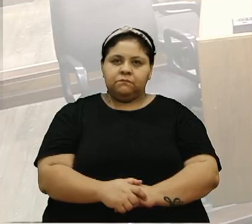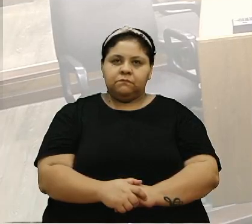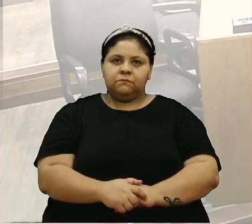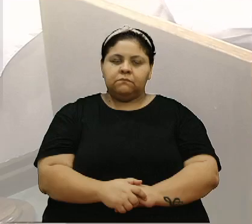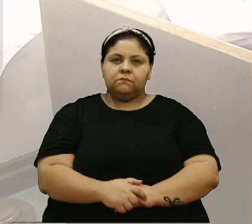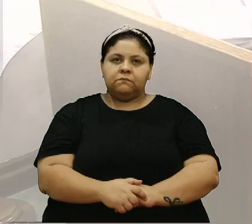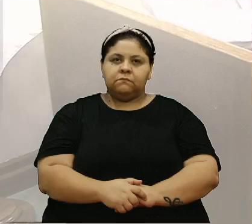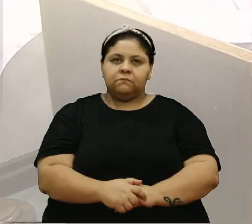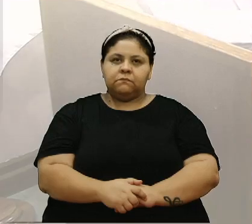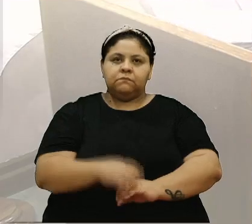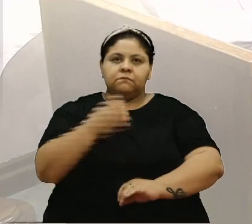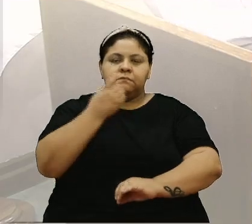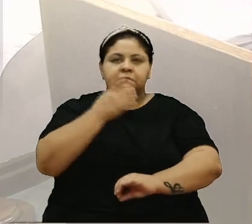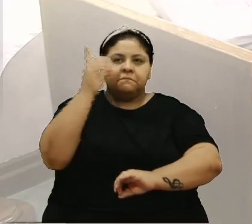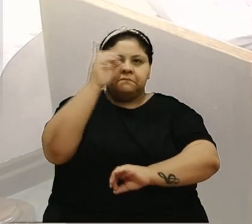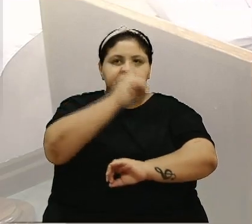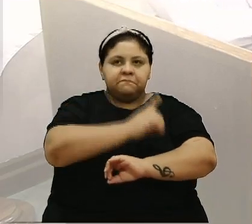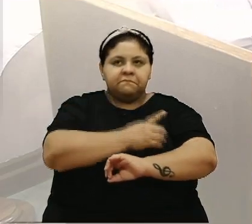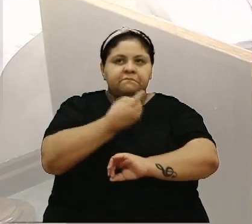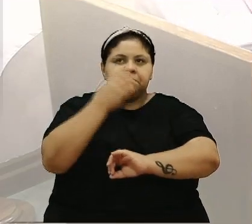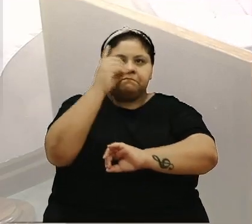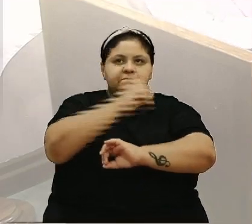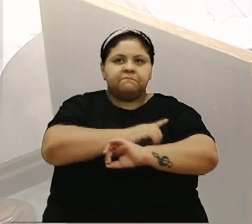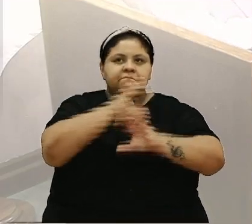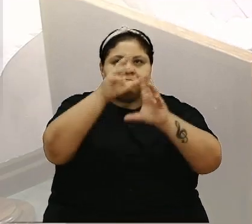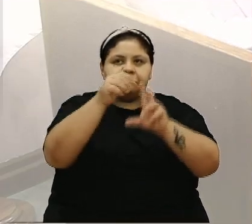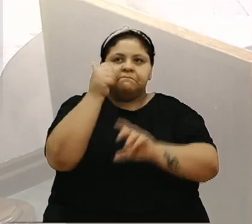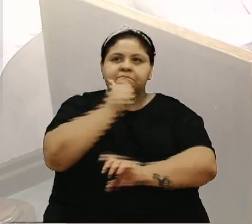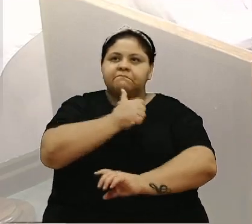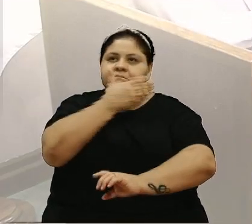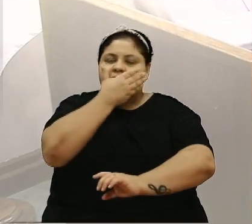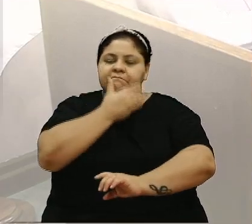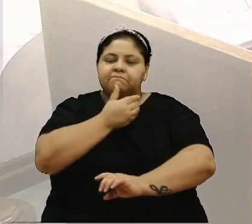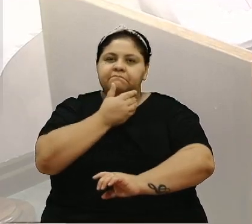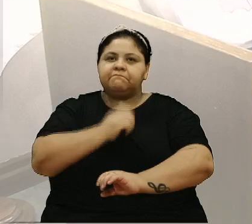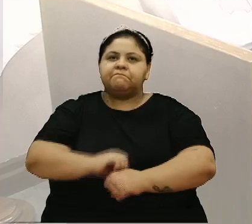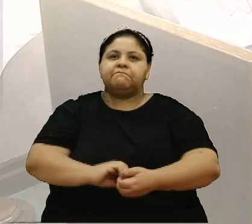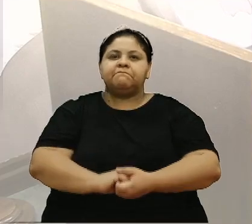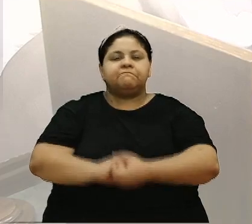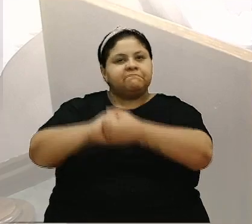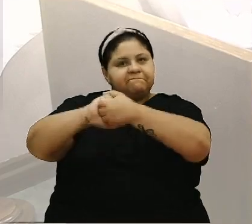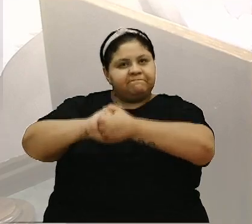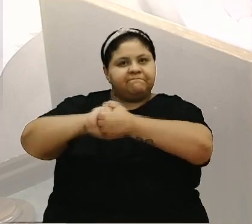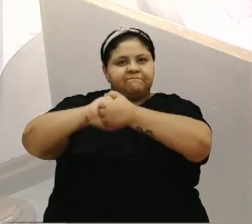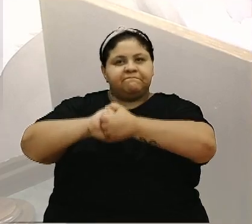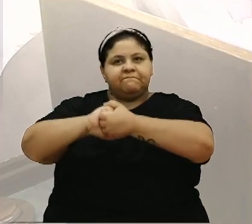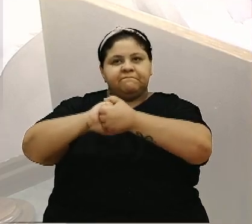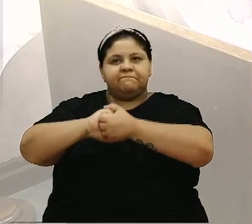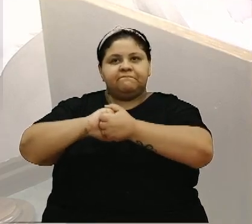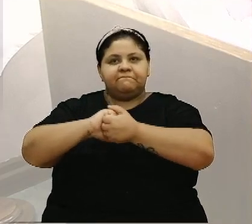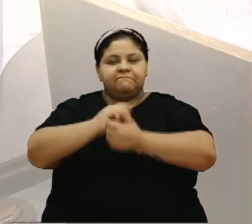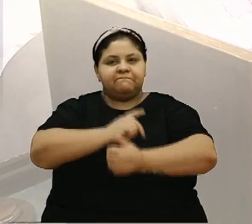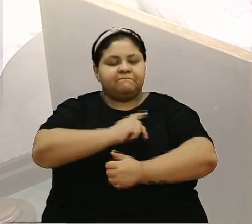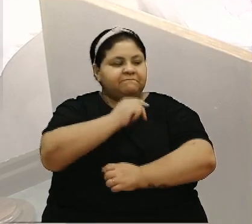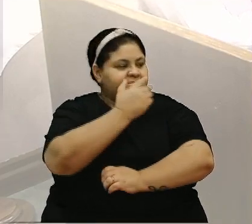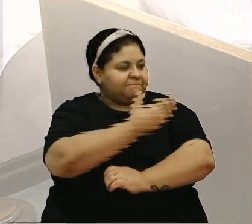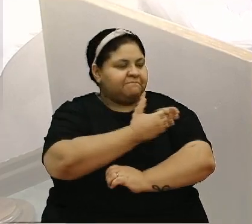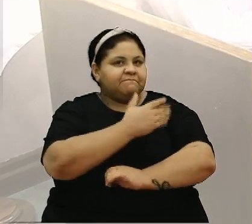Obrigada. Bom dia, pessoal. Bom dia a todos e todas. Cumprimentando, então, a